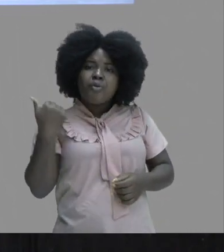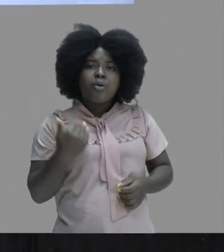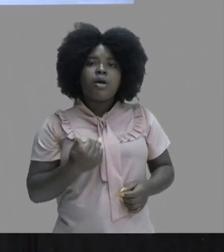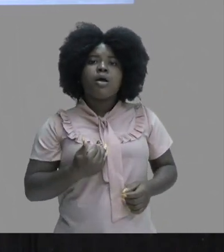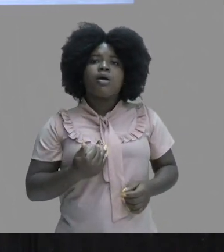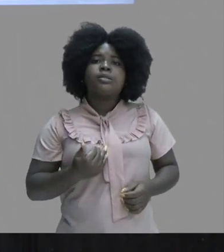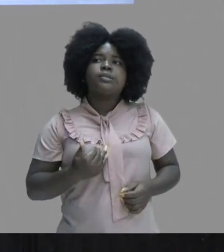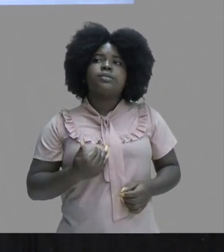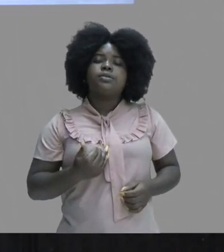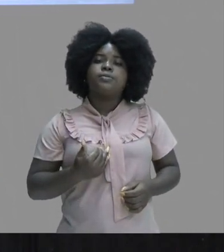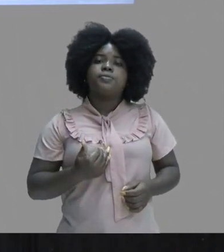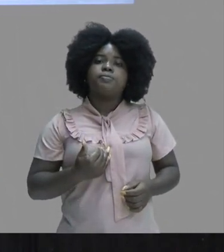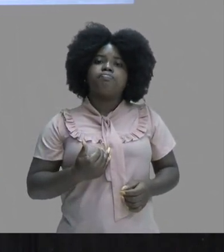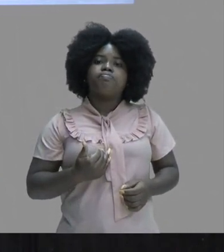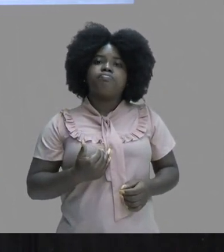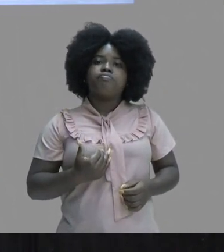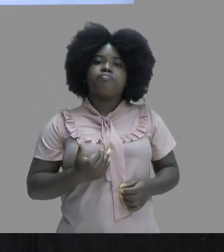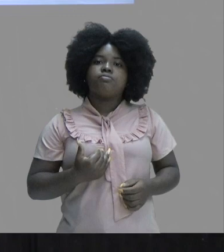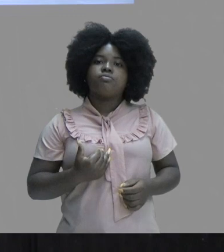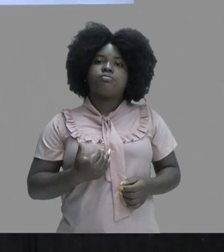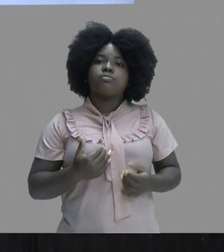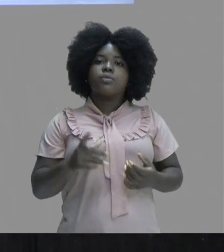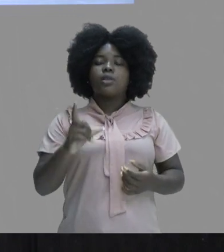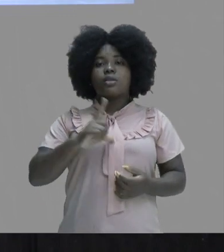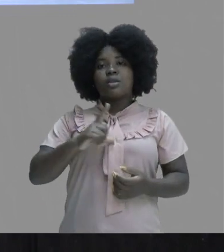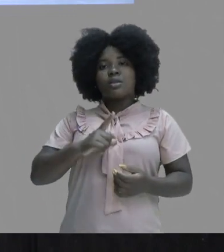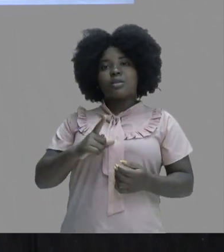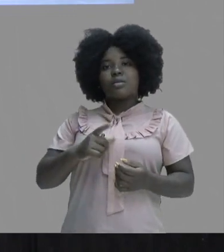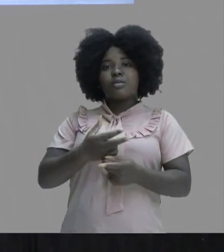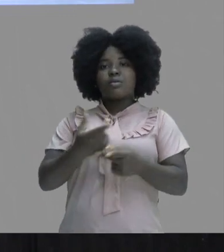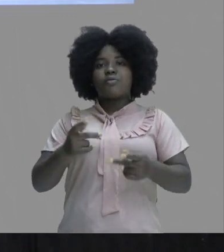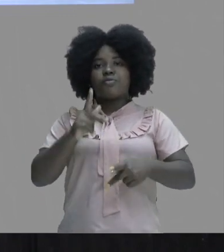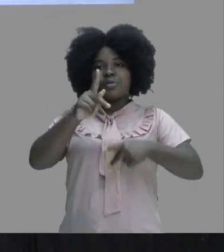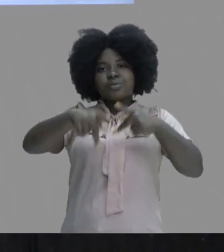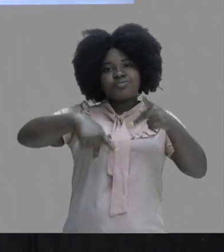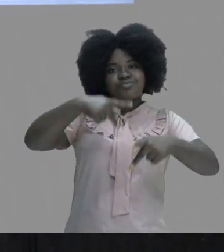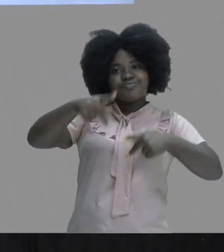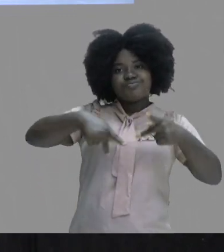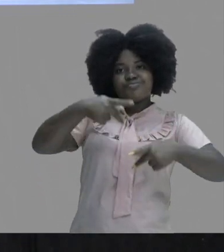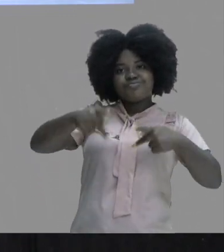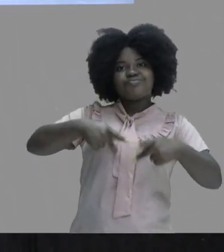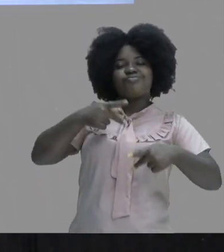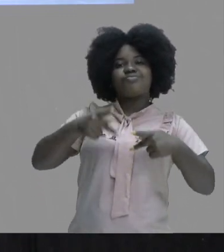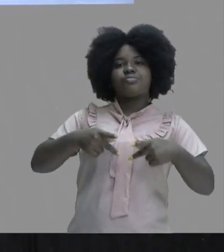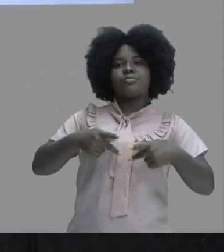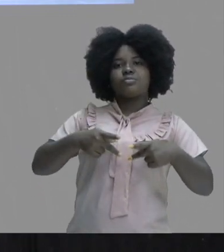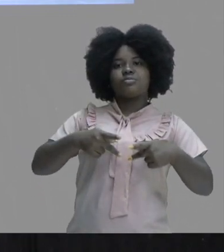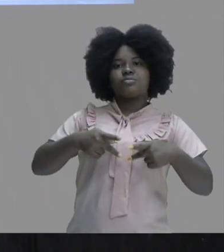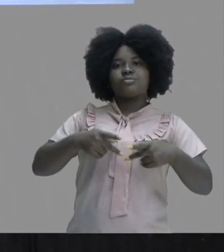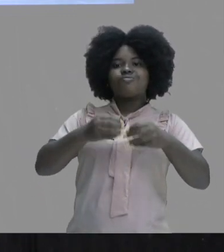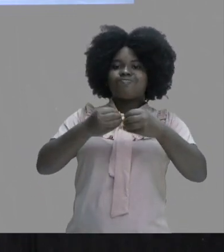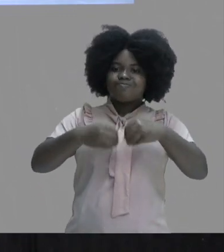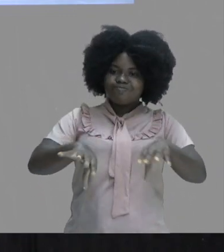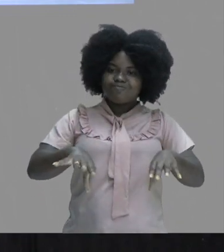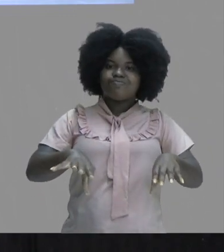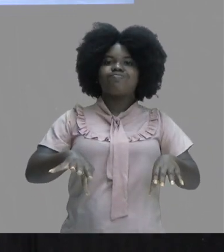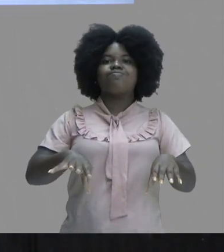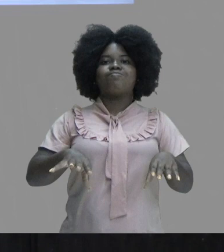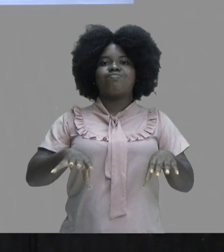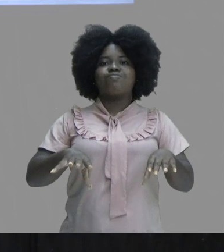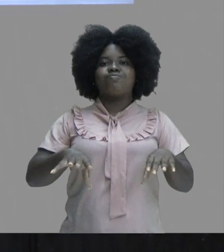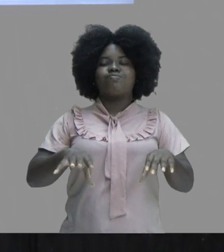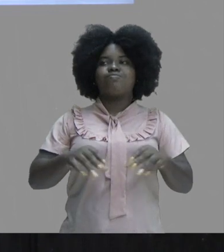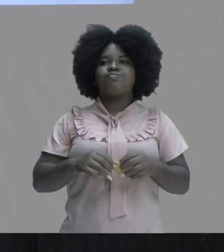população judaica na Alemanha, né? Estima-se que cerca de 6 milhões de judeus morreram nos campos de